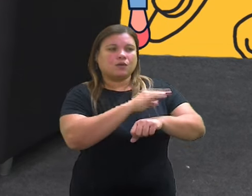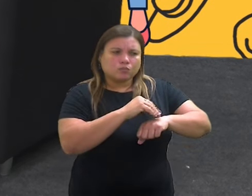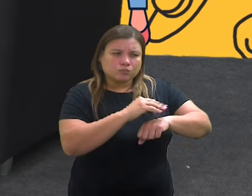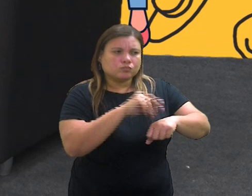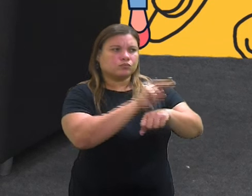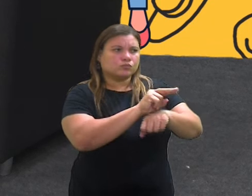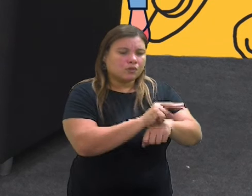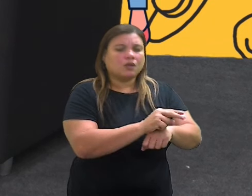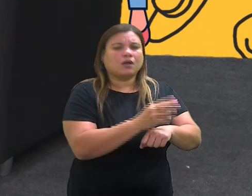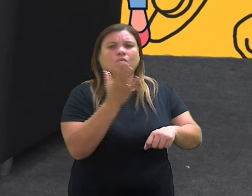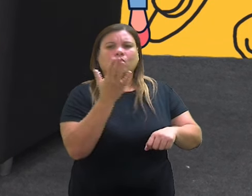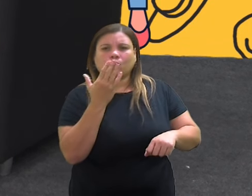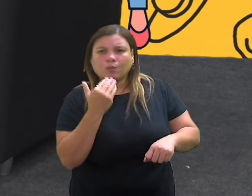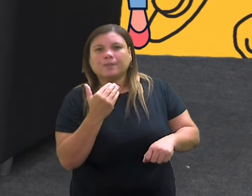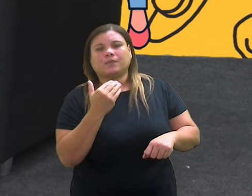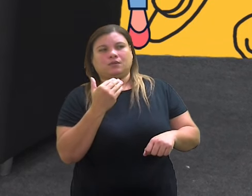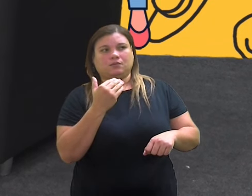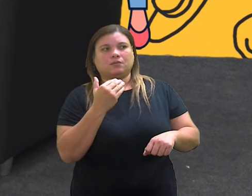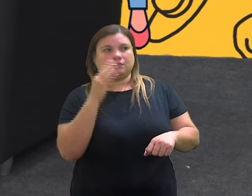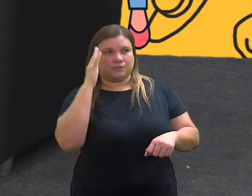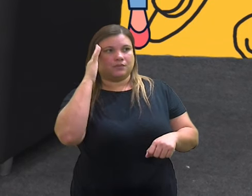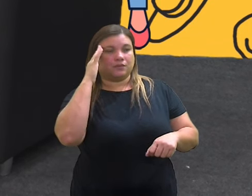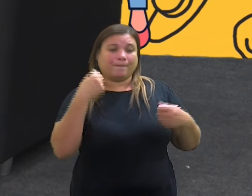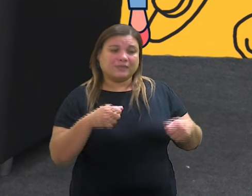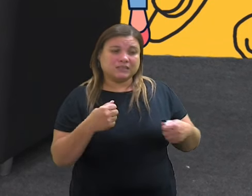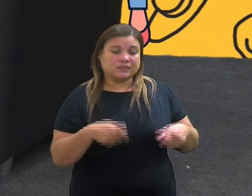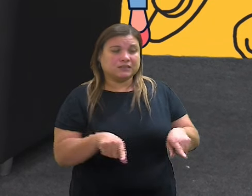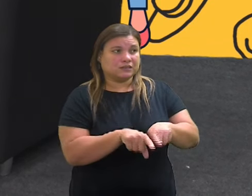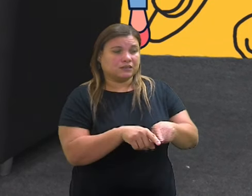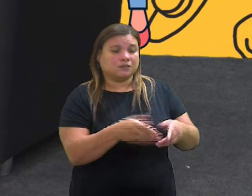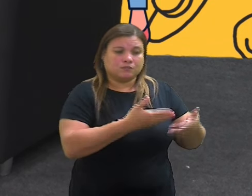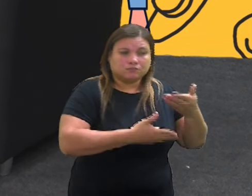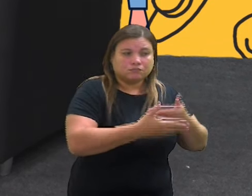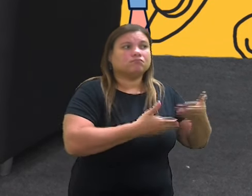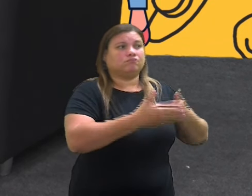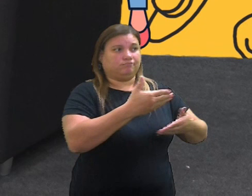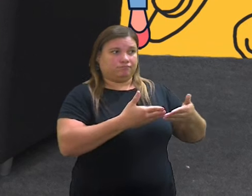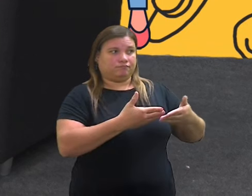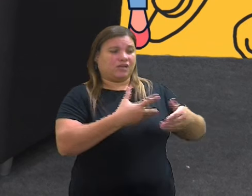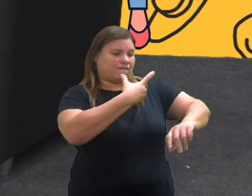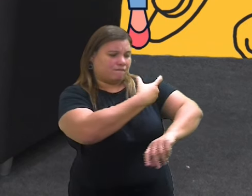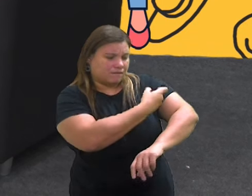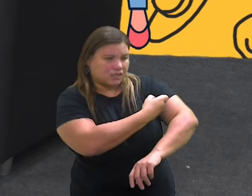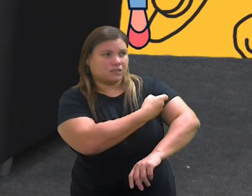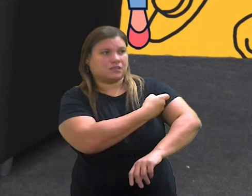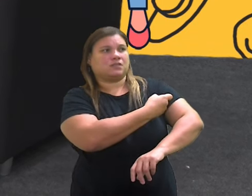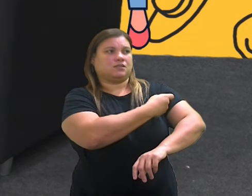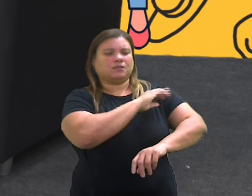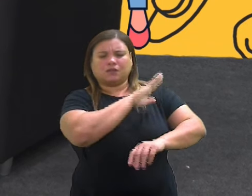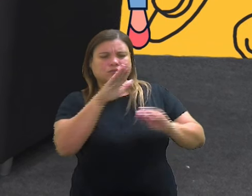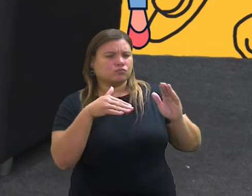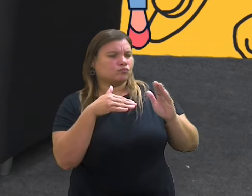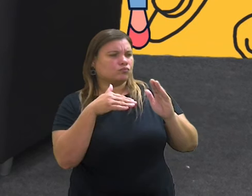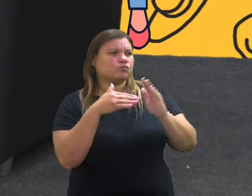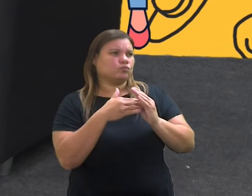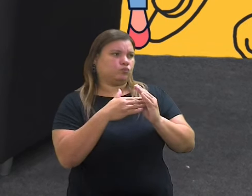e agora recuperar, porque estão muito magrinhos e vão passar por teste de leishmaniose, vacinação, vermifugação. As